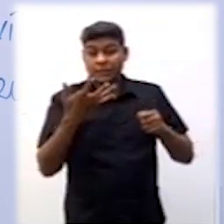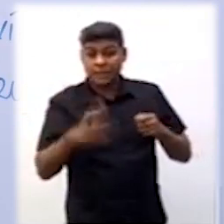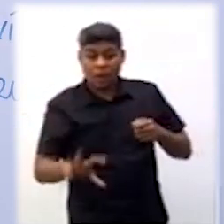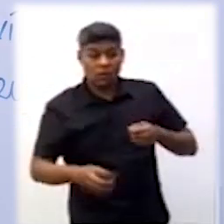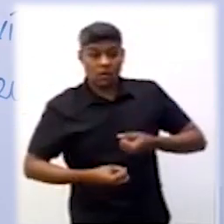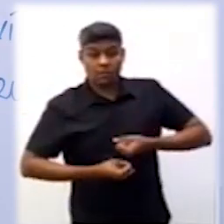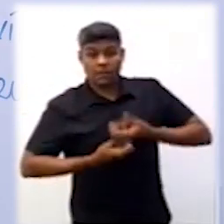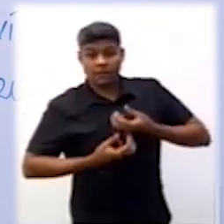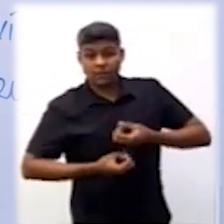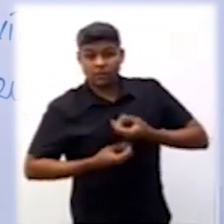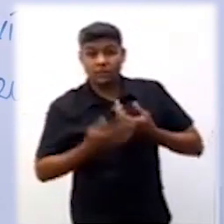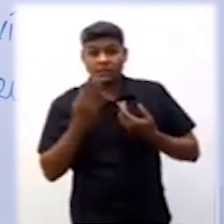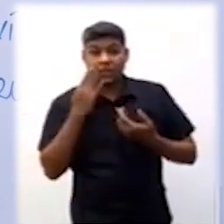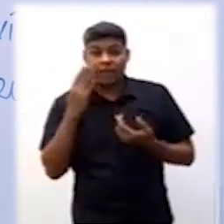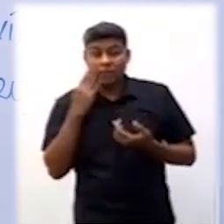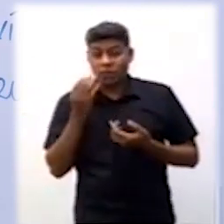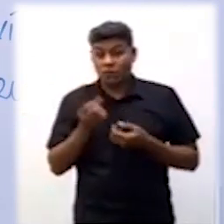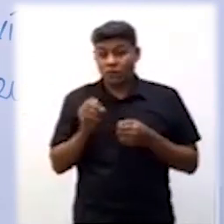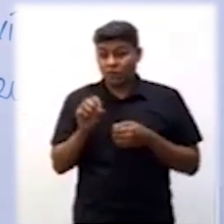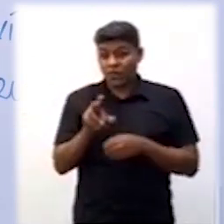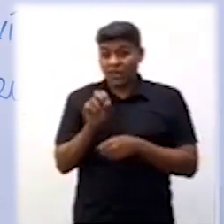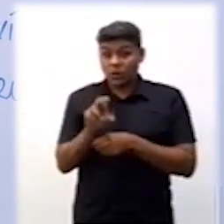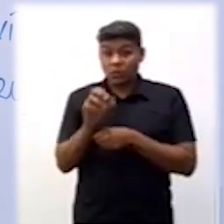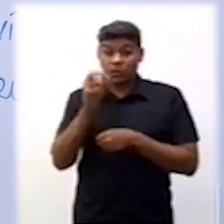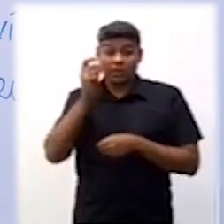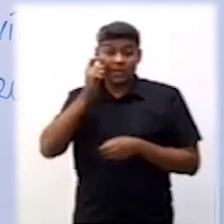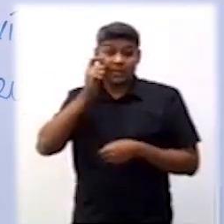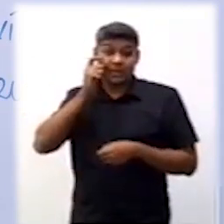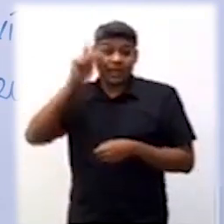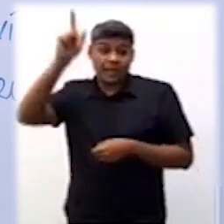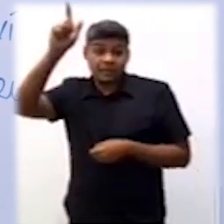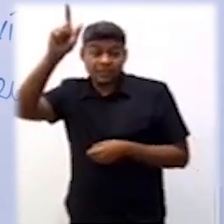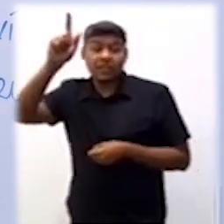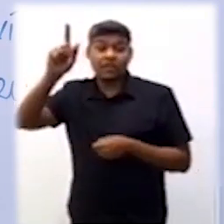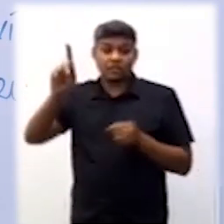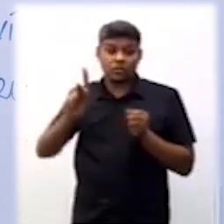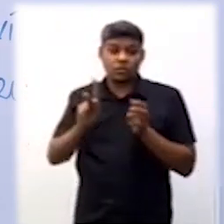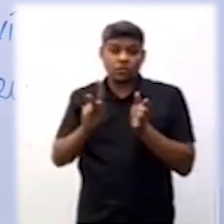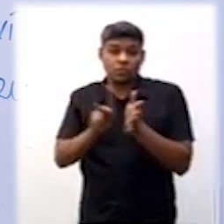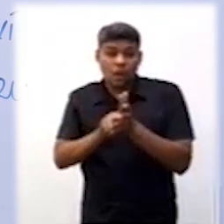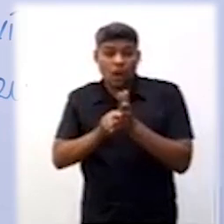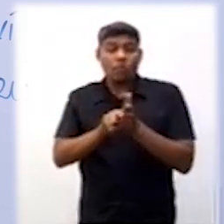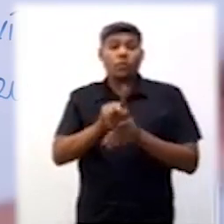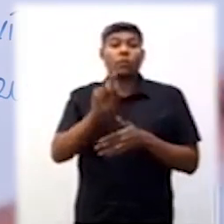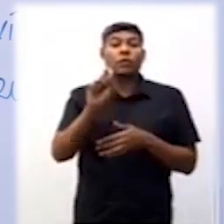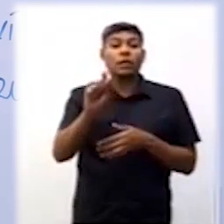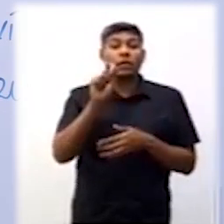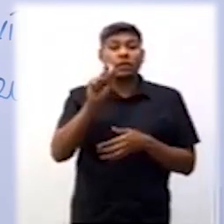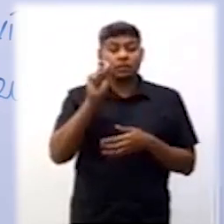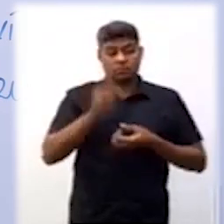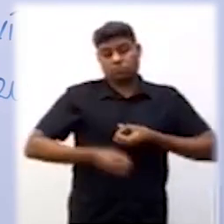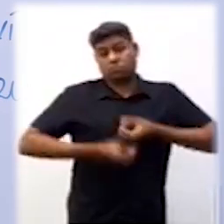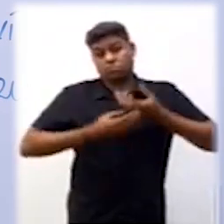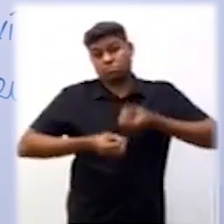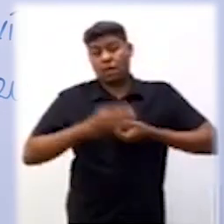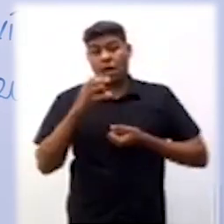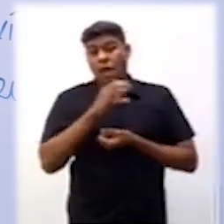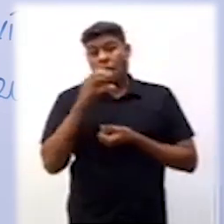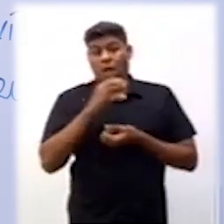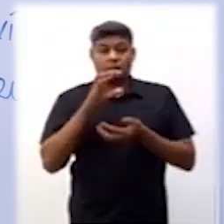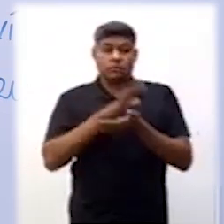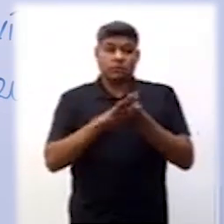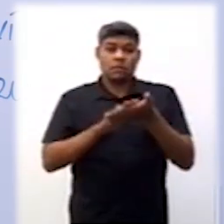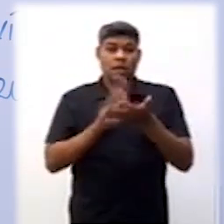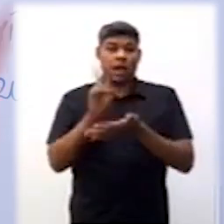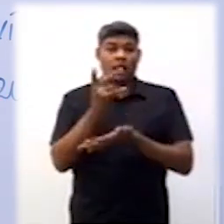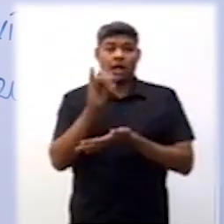alunos assim, os vírus mais inteligentes que tem são os vírus que não manifestam logo. Eu considero o